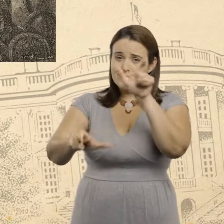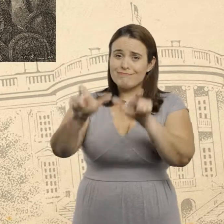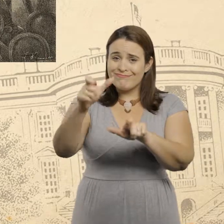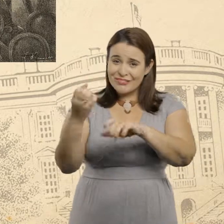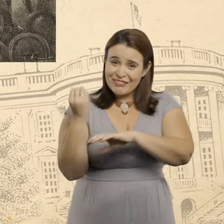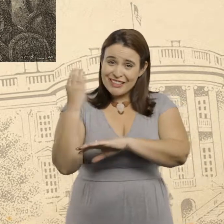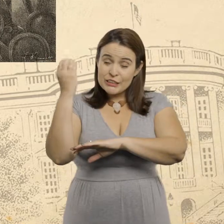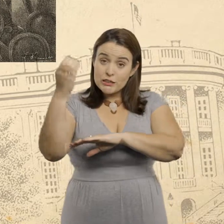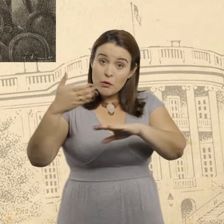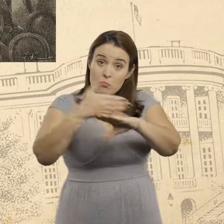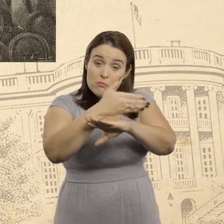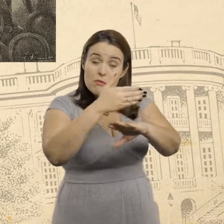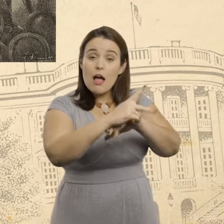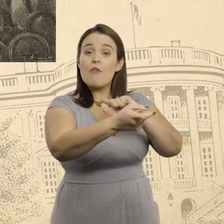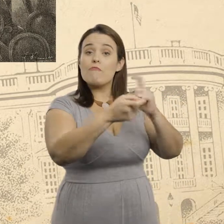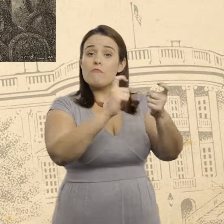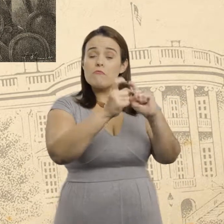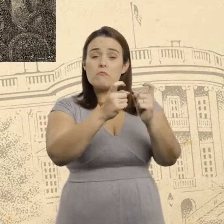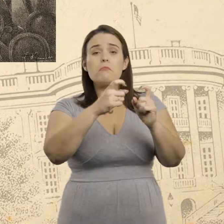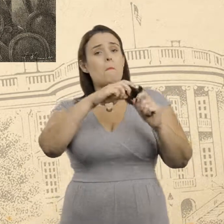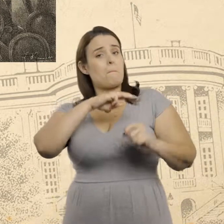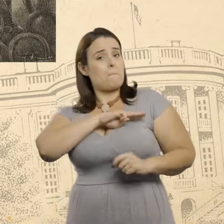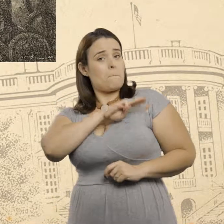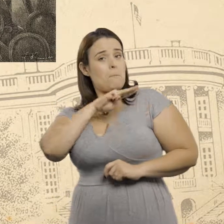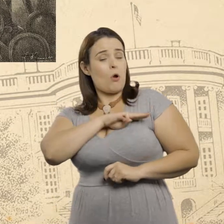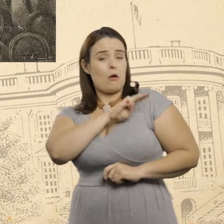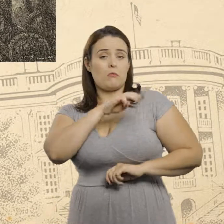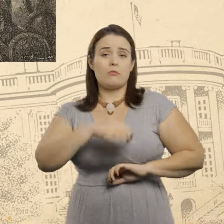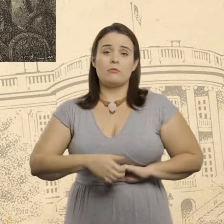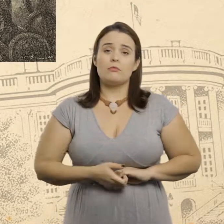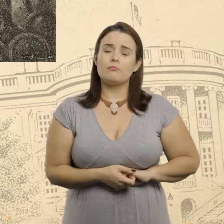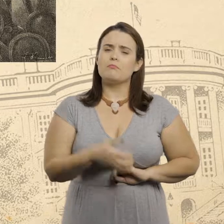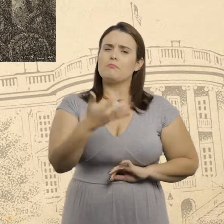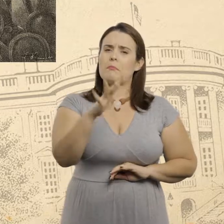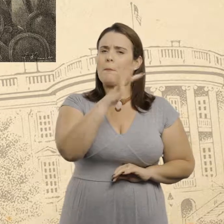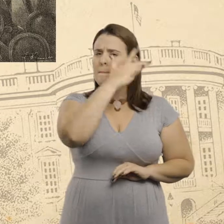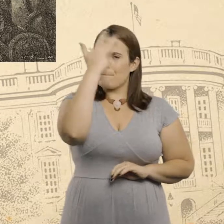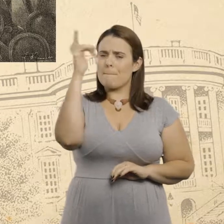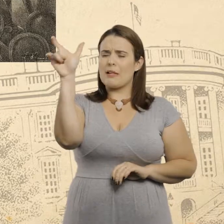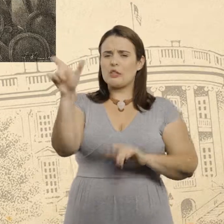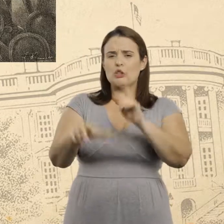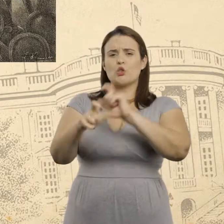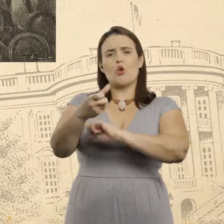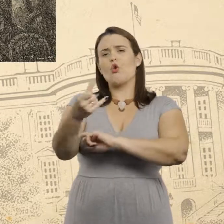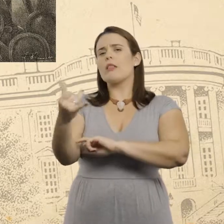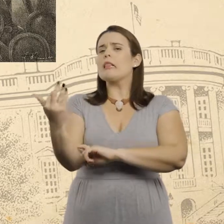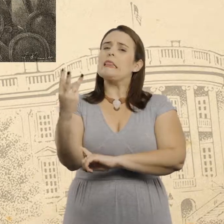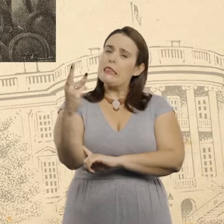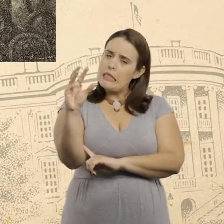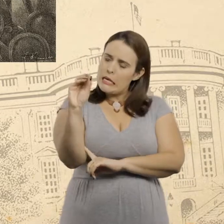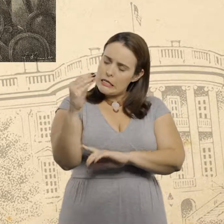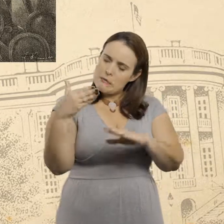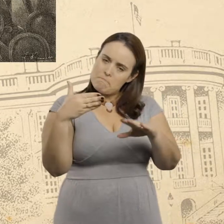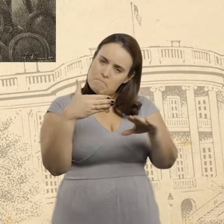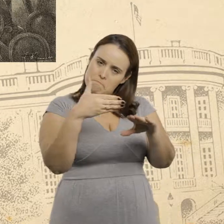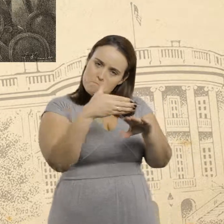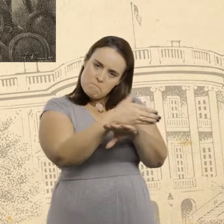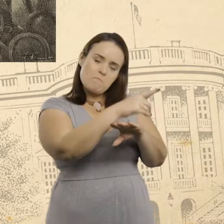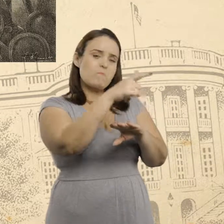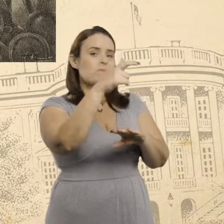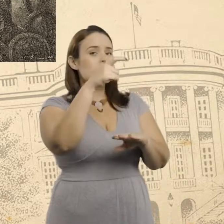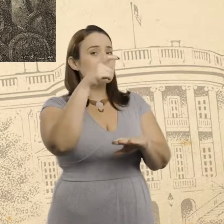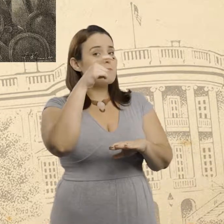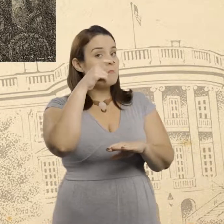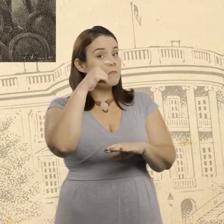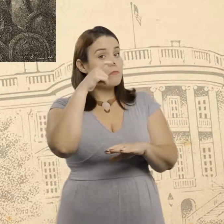viajantes a participarem de uma conferência sobre os Mormons. Umas 30 pessoas foram assistir à